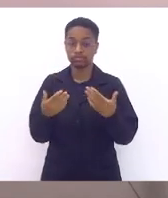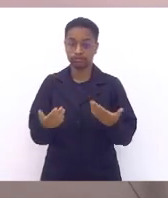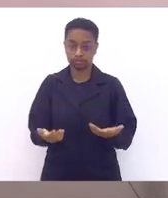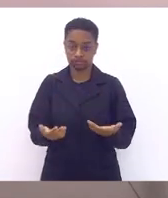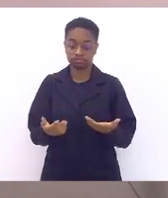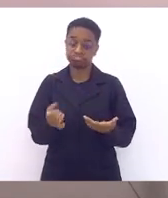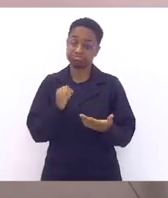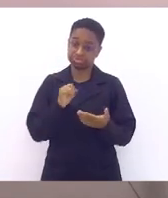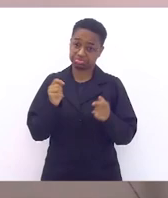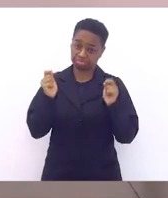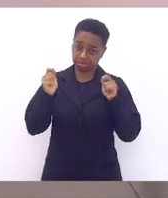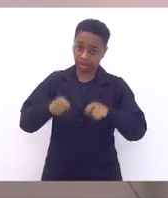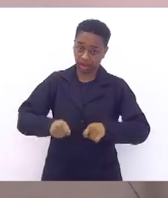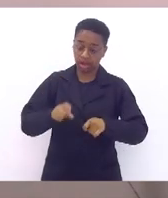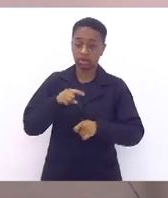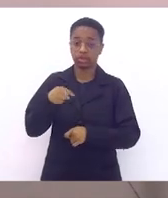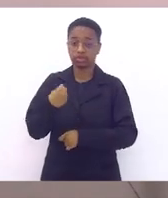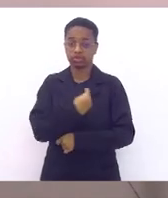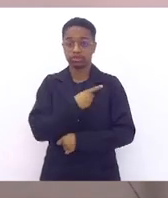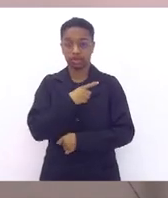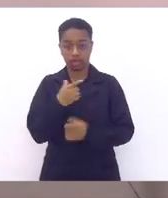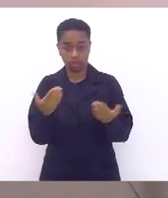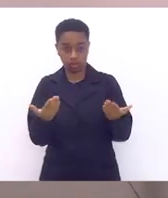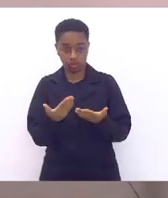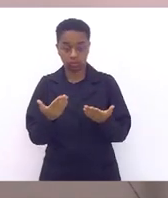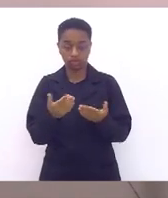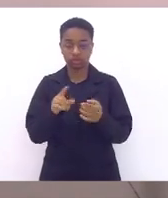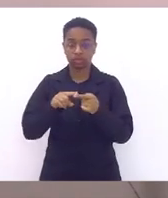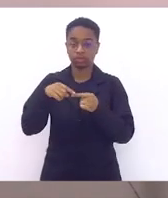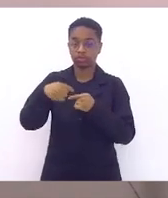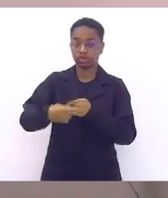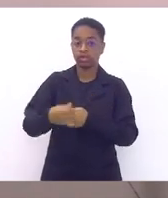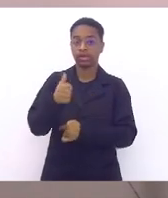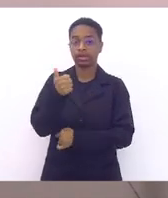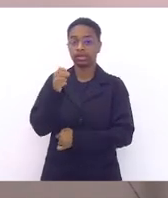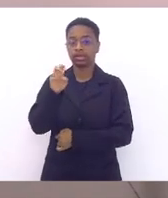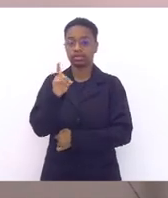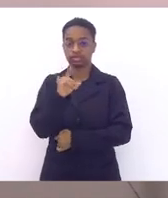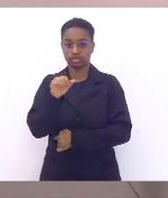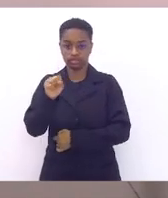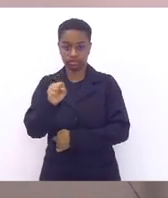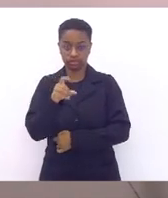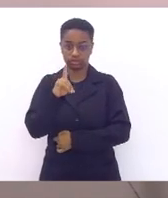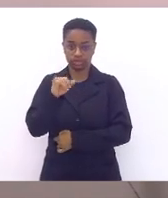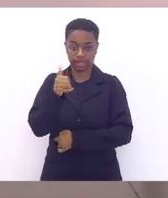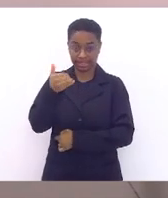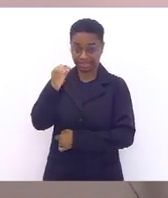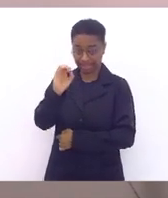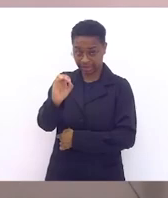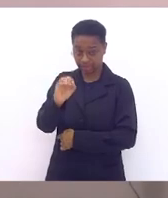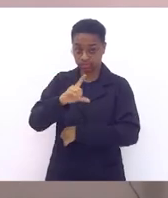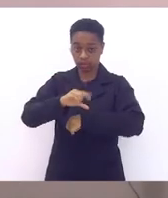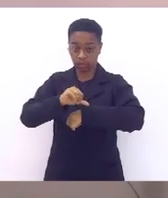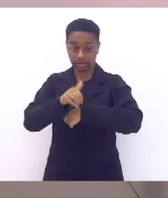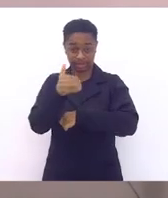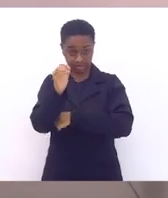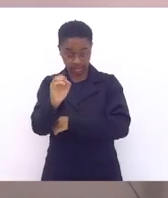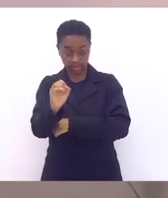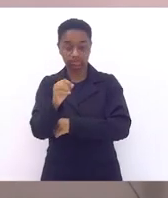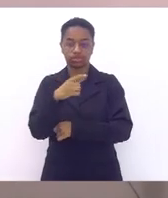condições favoráveis, nós vamos ter a de hoje, daqui a 15 dias, no dia 10, às 10 horas da manhã, nós teremos